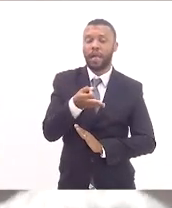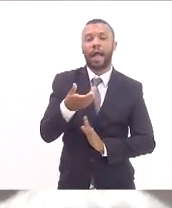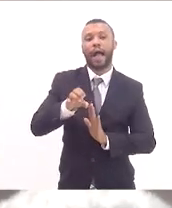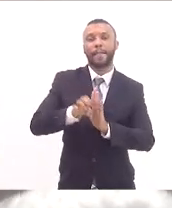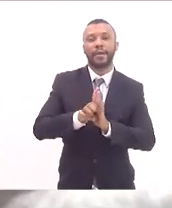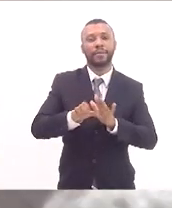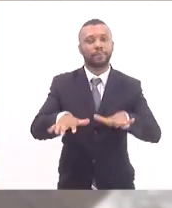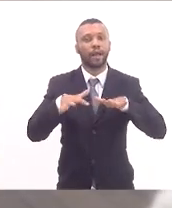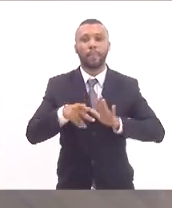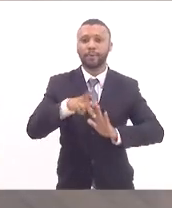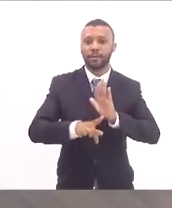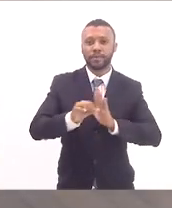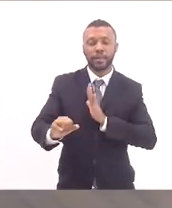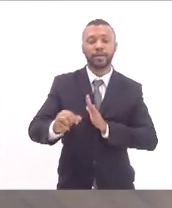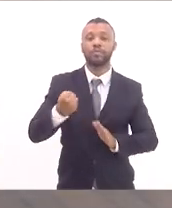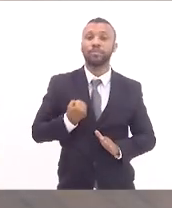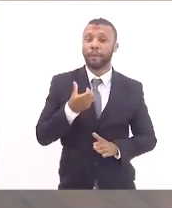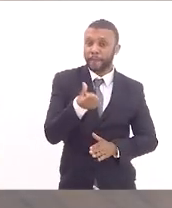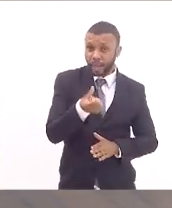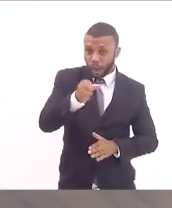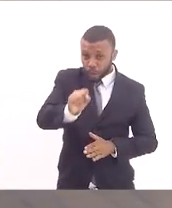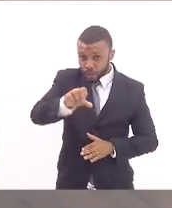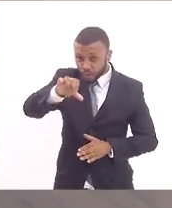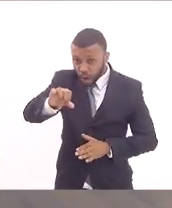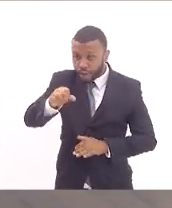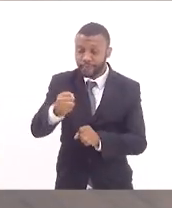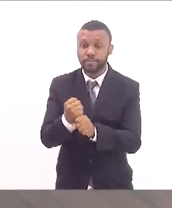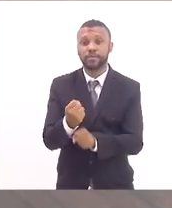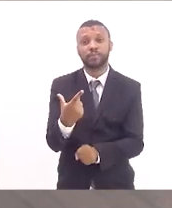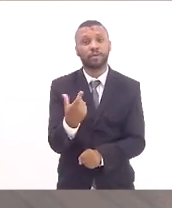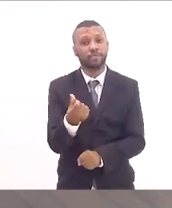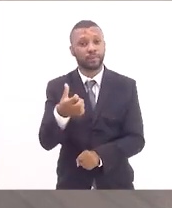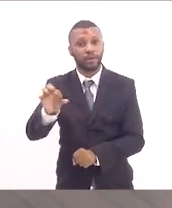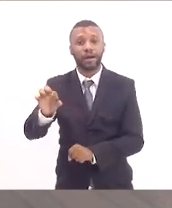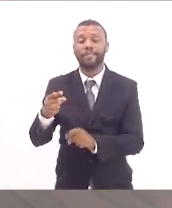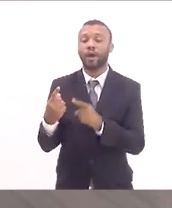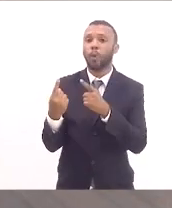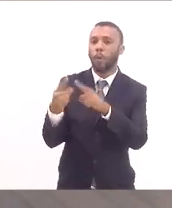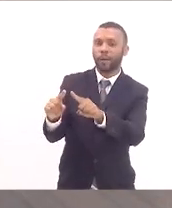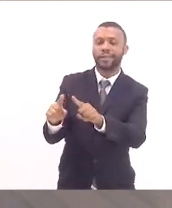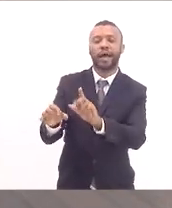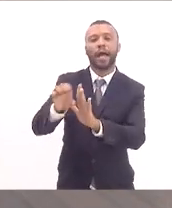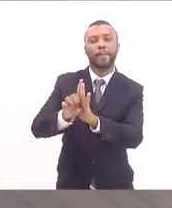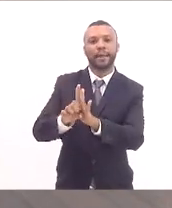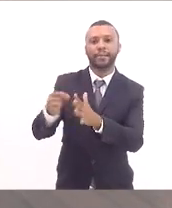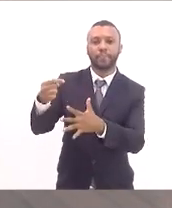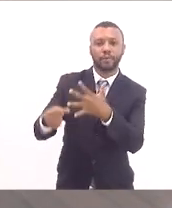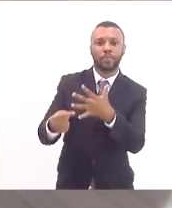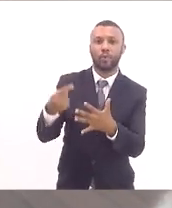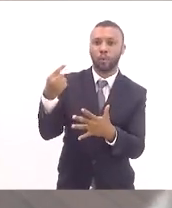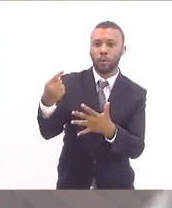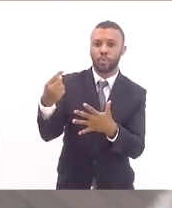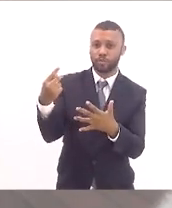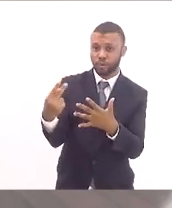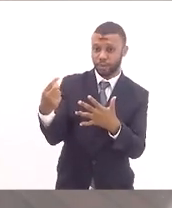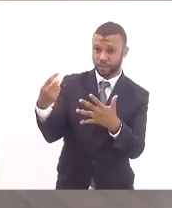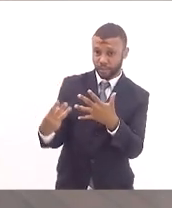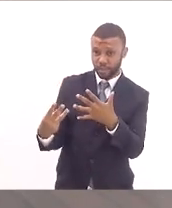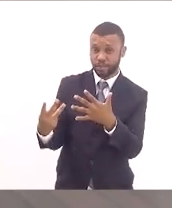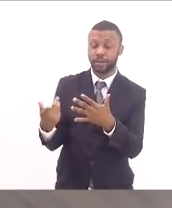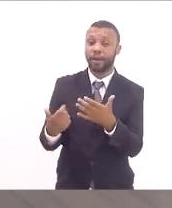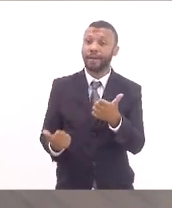o projeto de lei nº 6 8 9 de 2019 a contrário às emendas um dois e três e